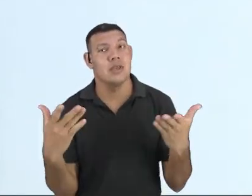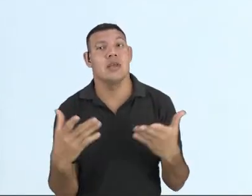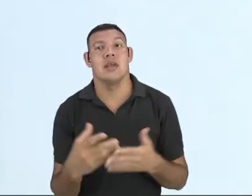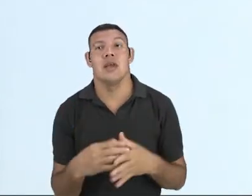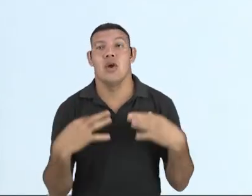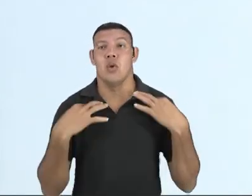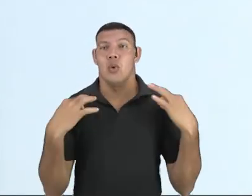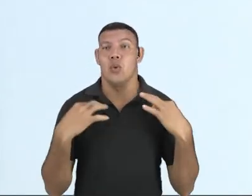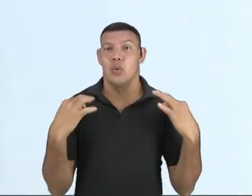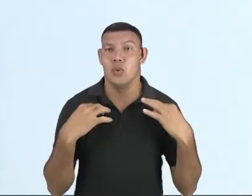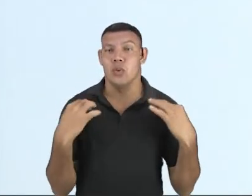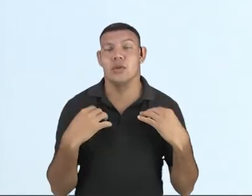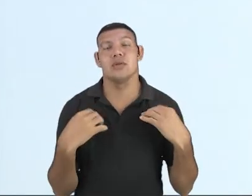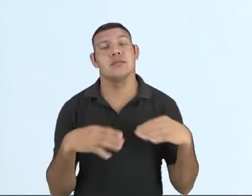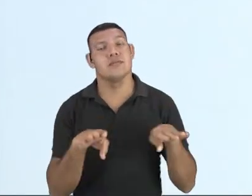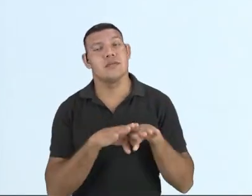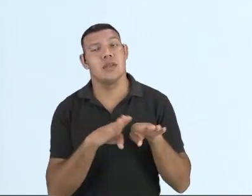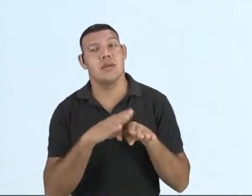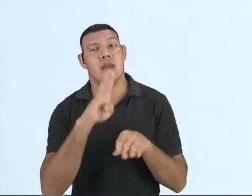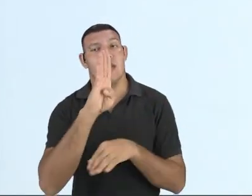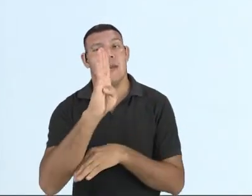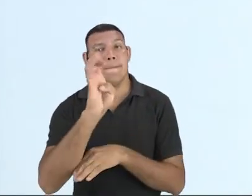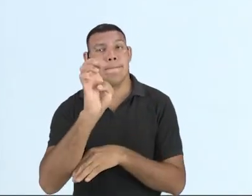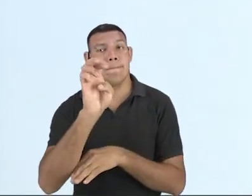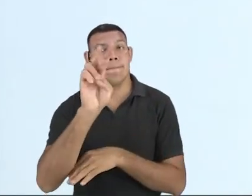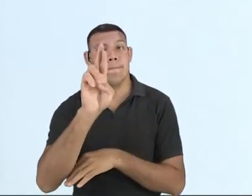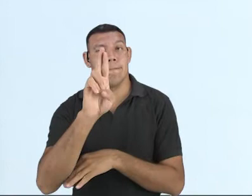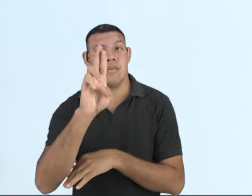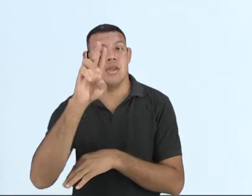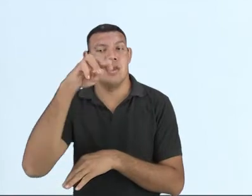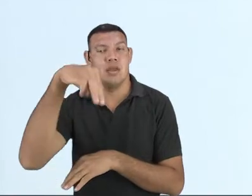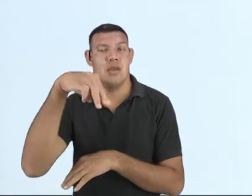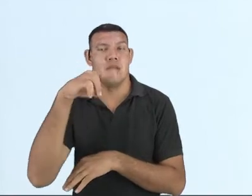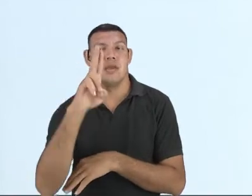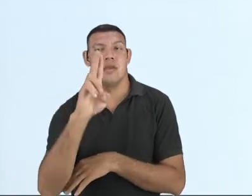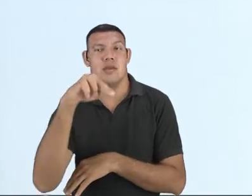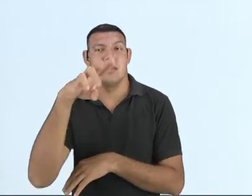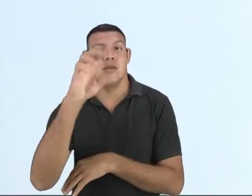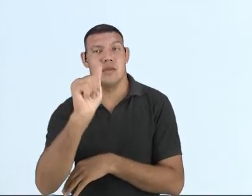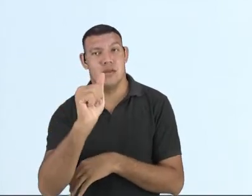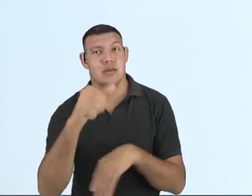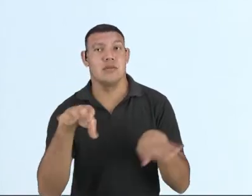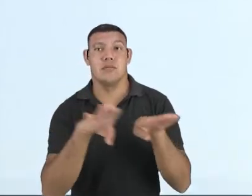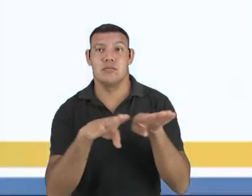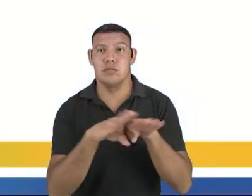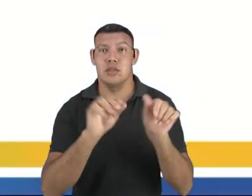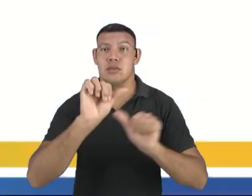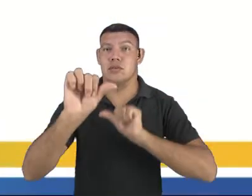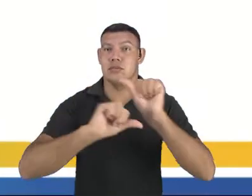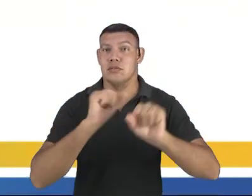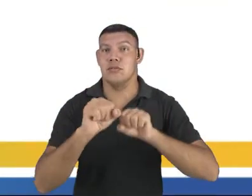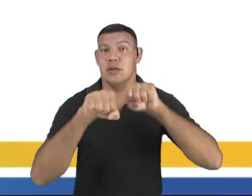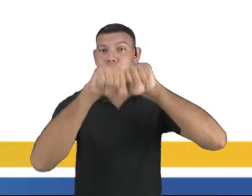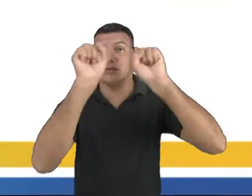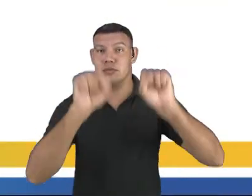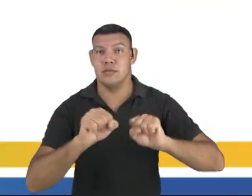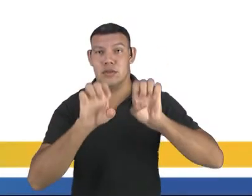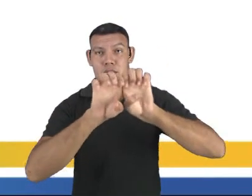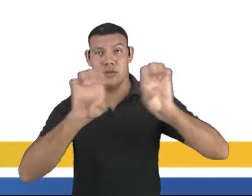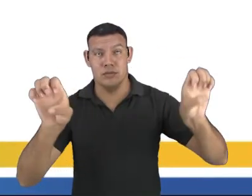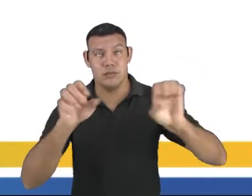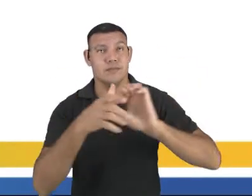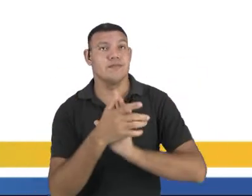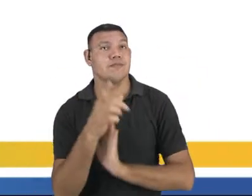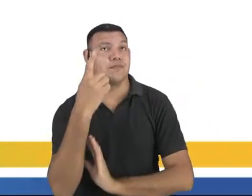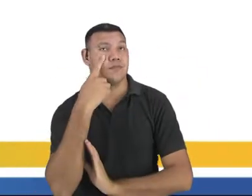bermudas e camisas e a gente pode transformar essa situação problema em um certo Sistema Ok vamos ver aqui né